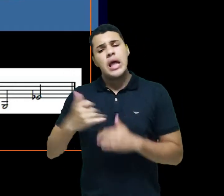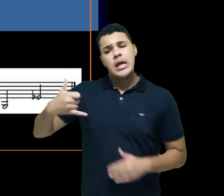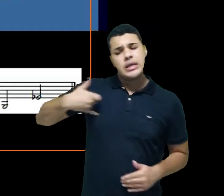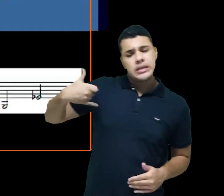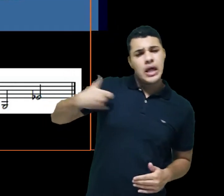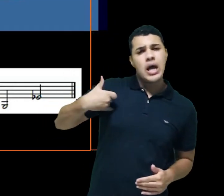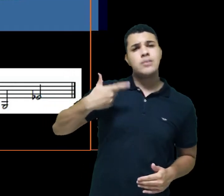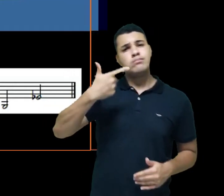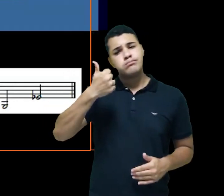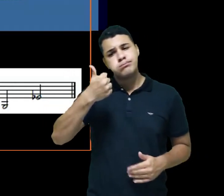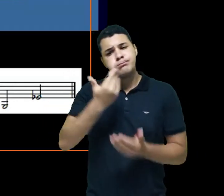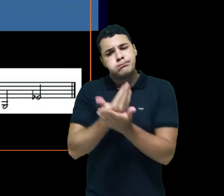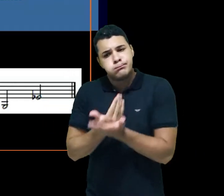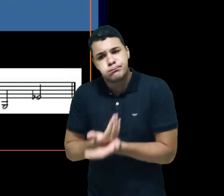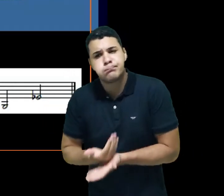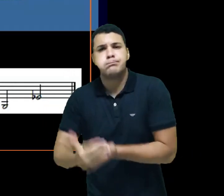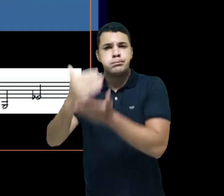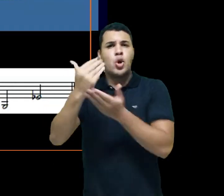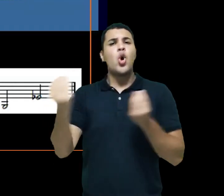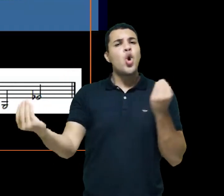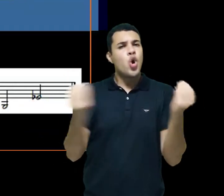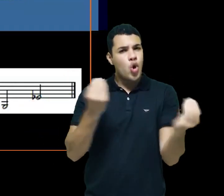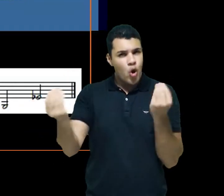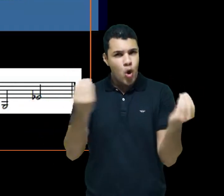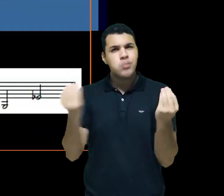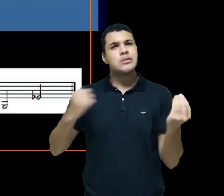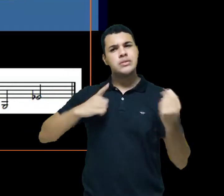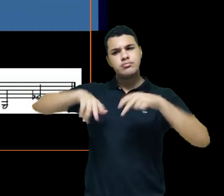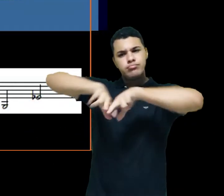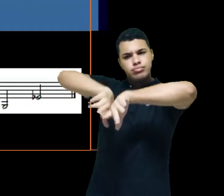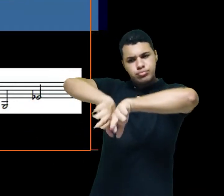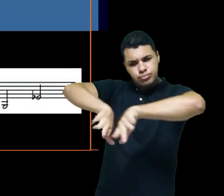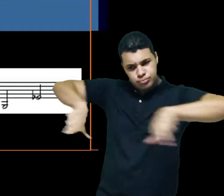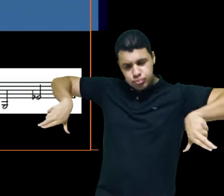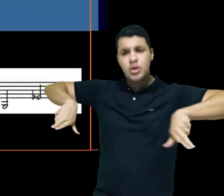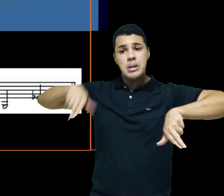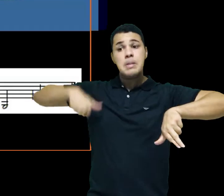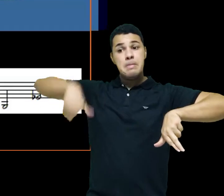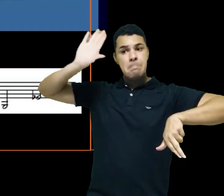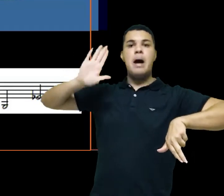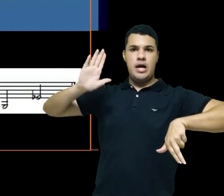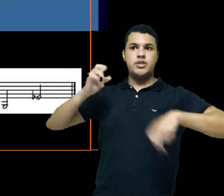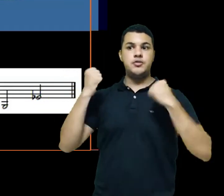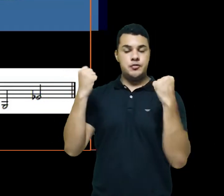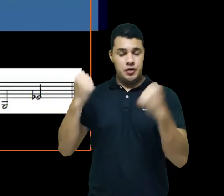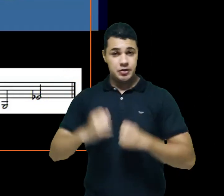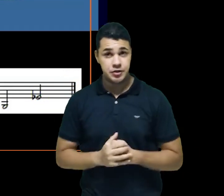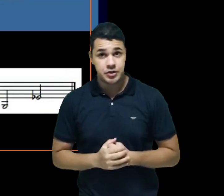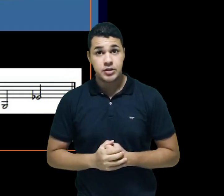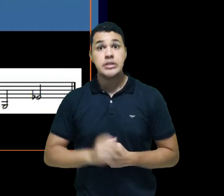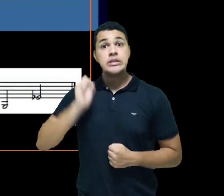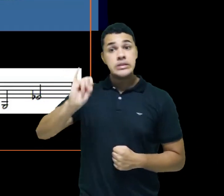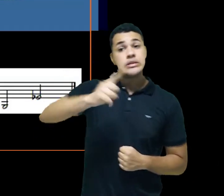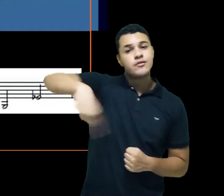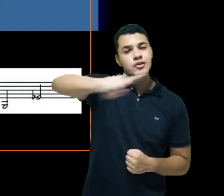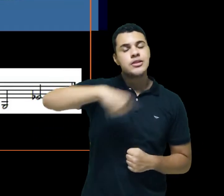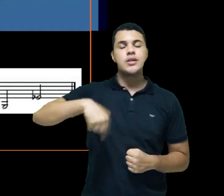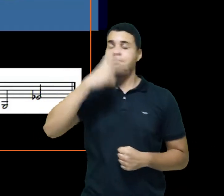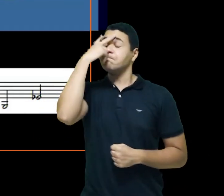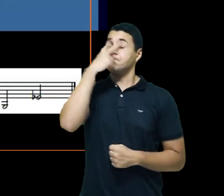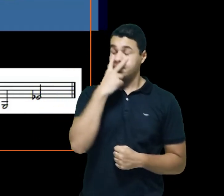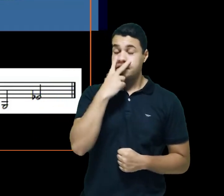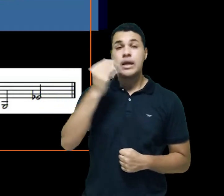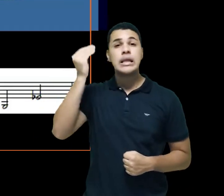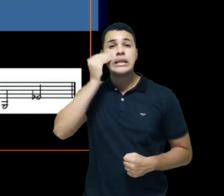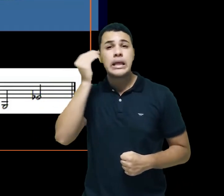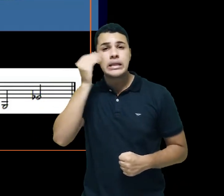onde começa a acontecer a muda vocal, meninos e meninas têm vozes bastante semelhantes. Se vocês fecharem os olhos